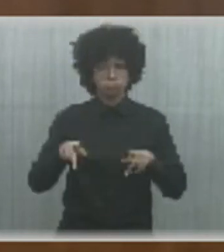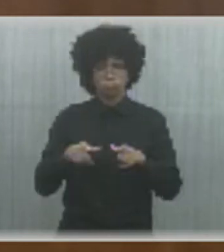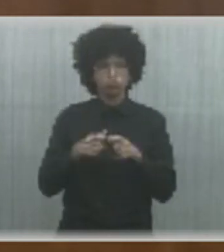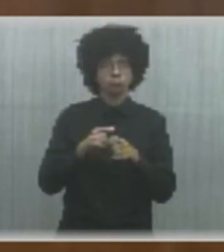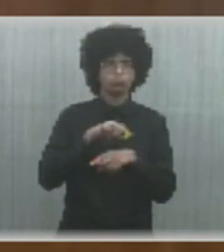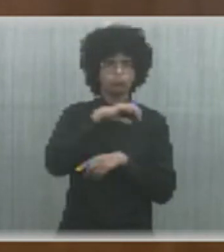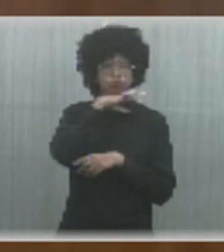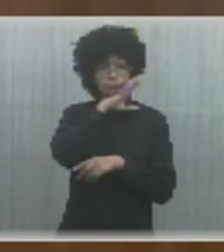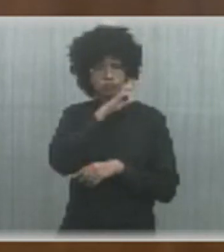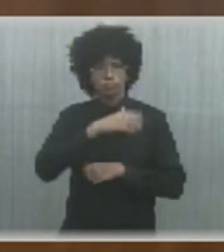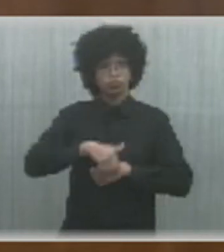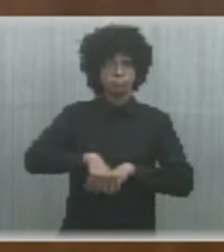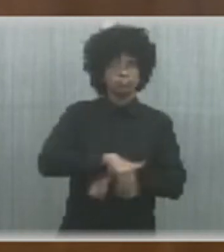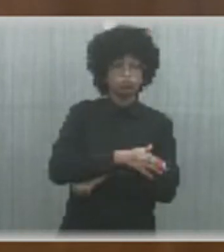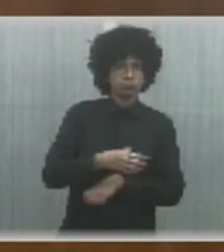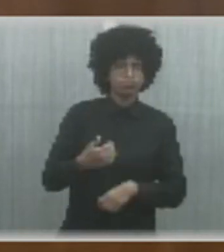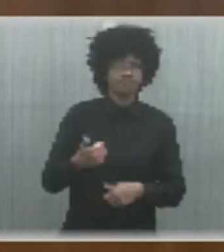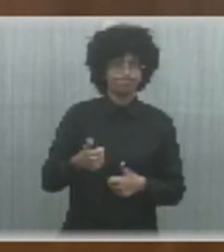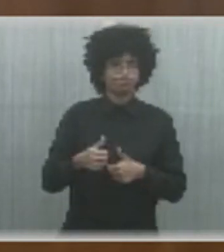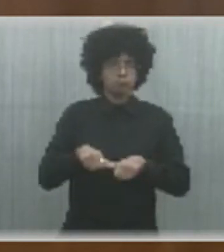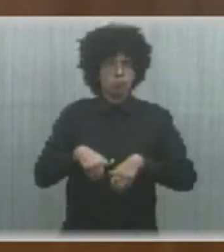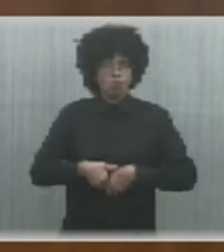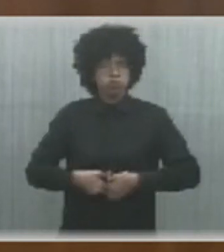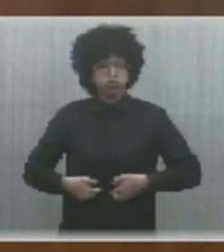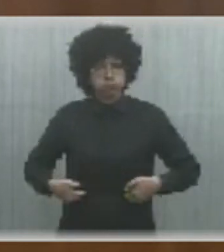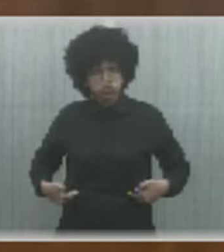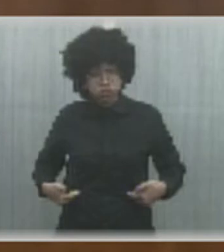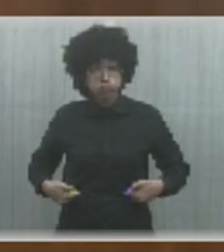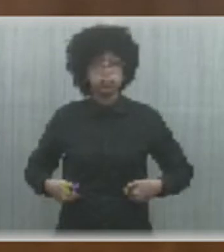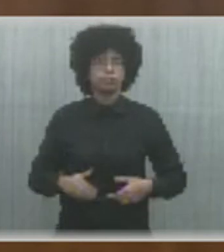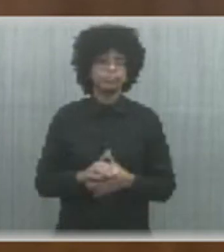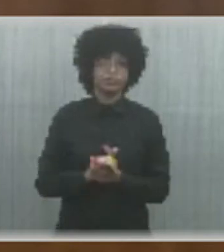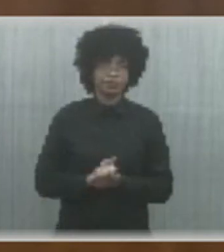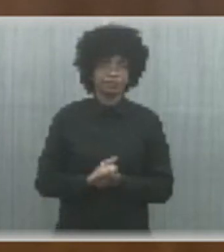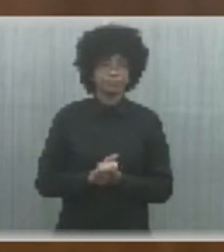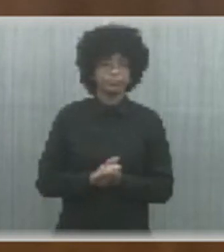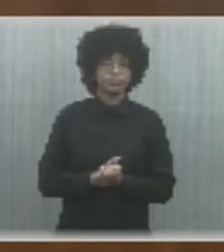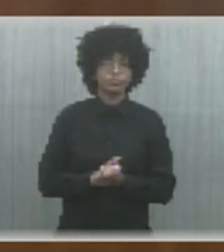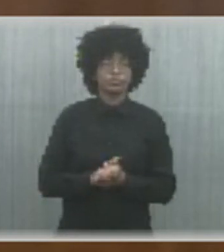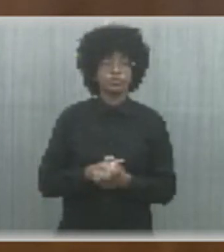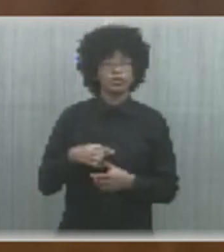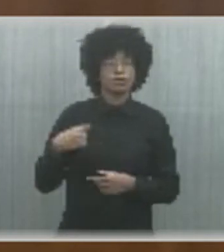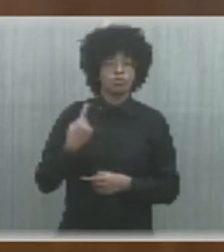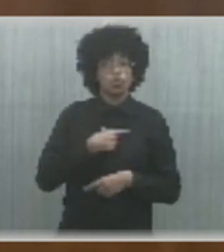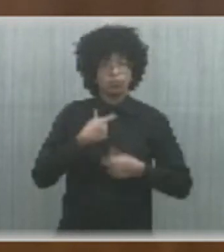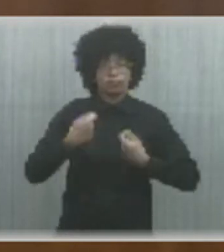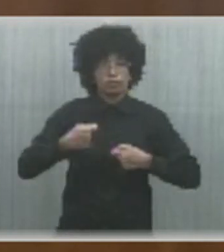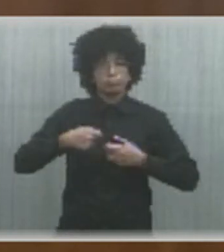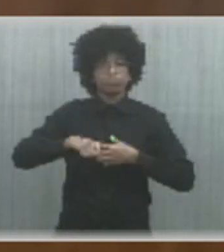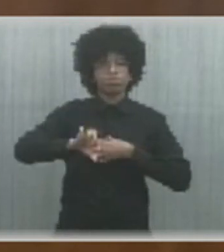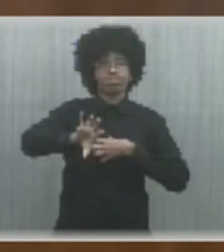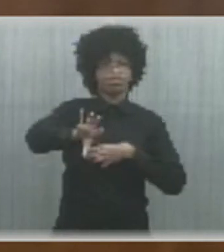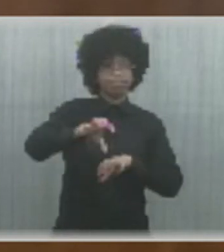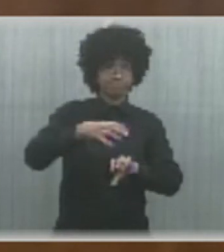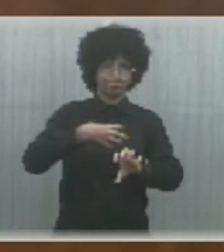nas ruas, passando fome, e nós temos que ser sensíveis a questões dos